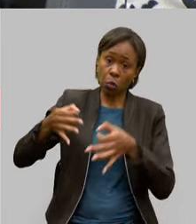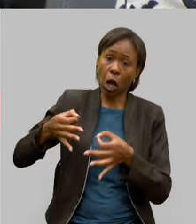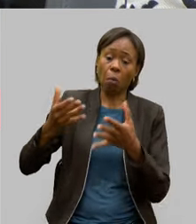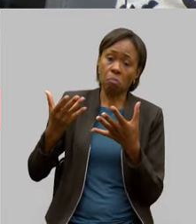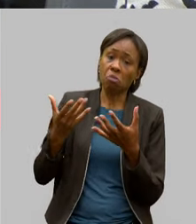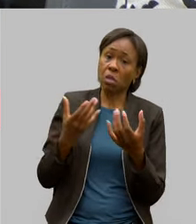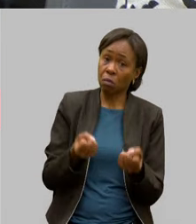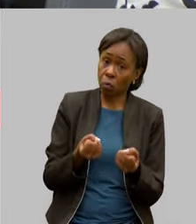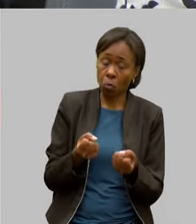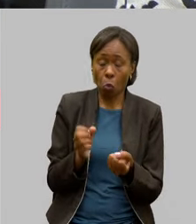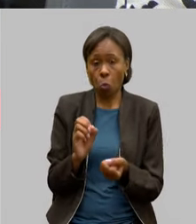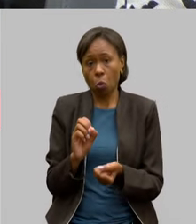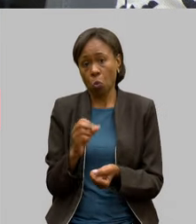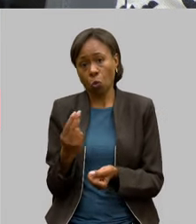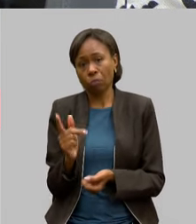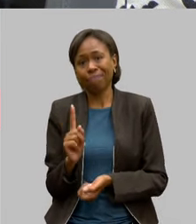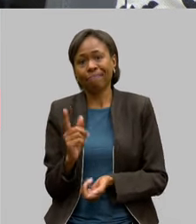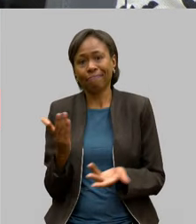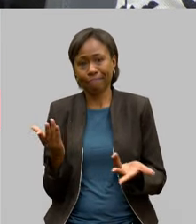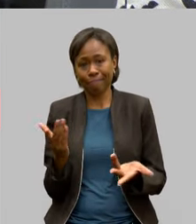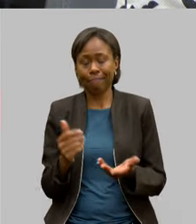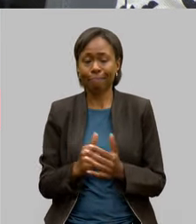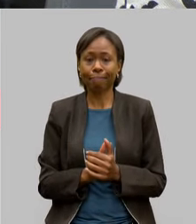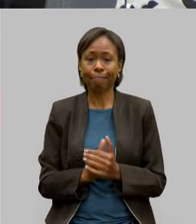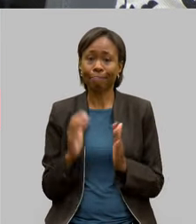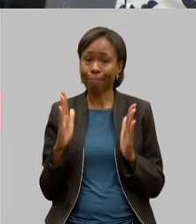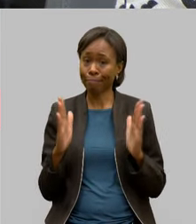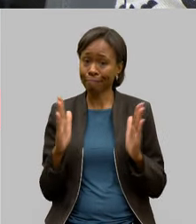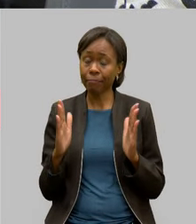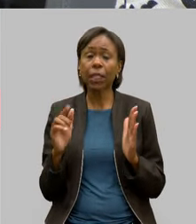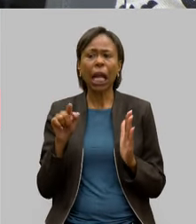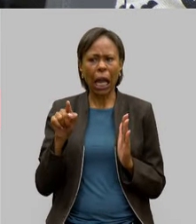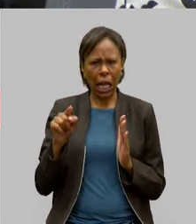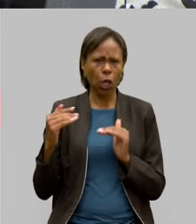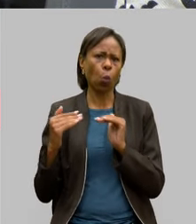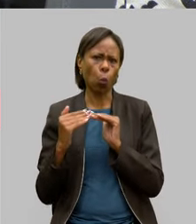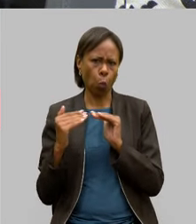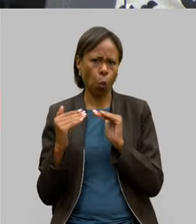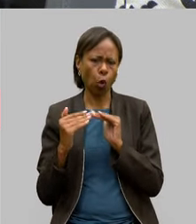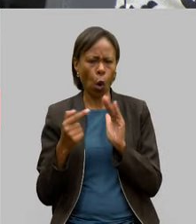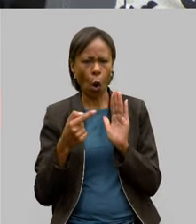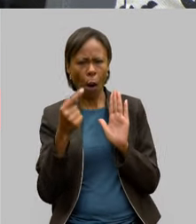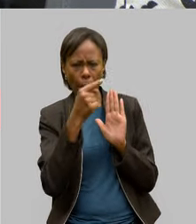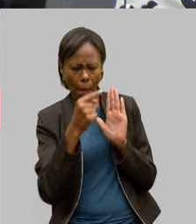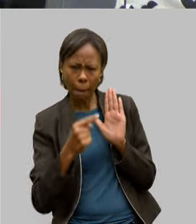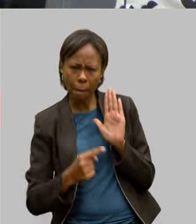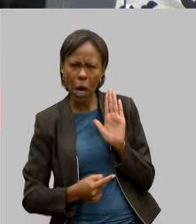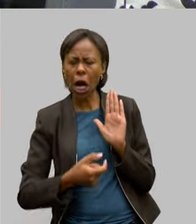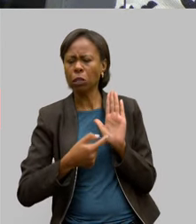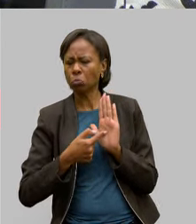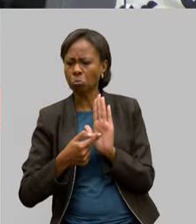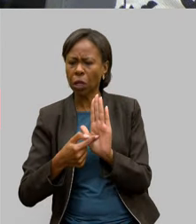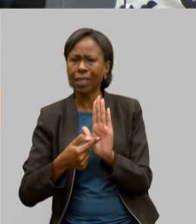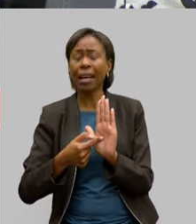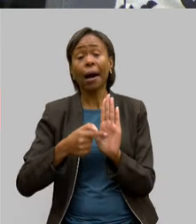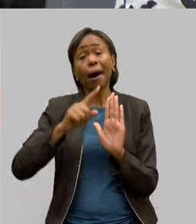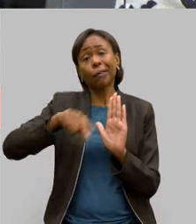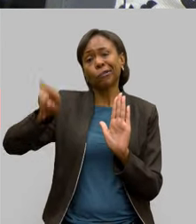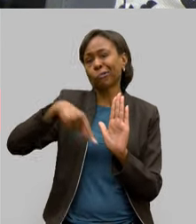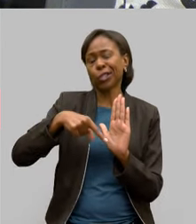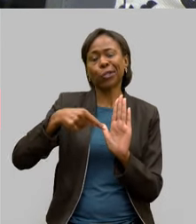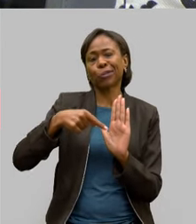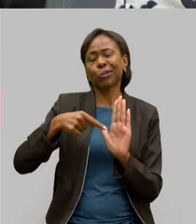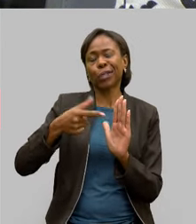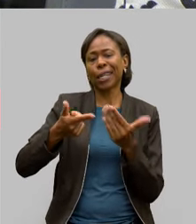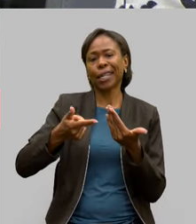perico em mora e na verdade ele concordou com os argumentos apresentados e determinou suspensão cautelar da eficácia e aplicabilidade da